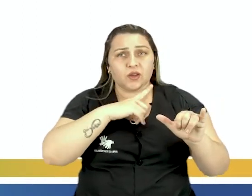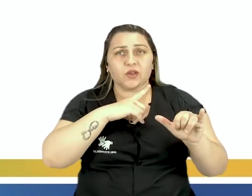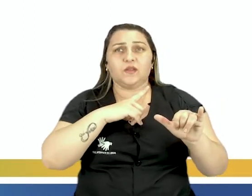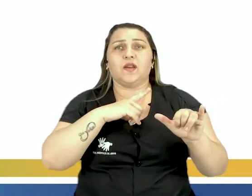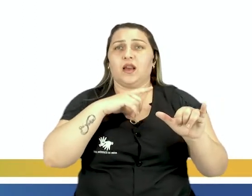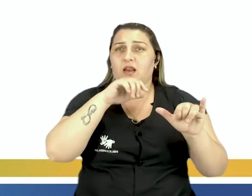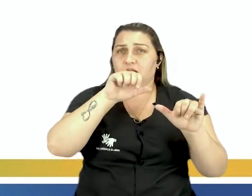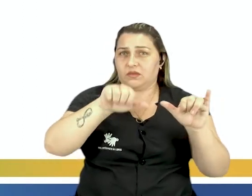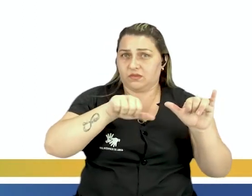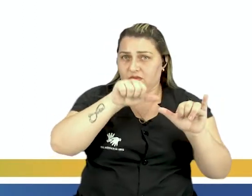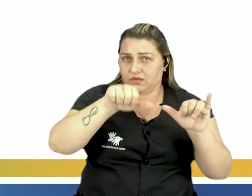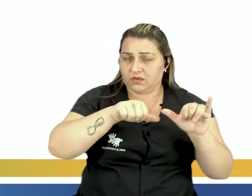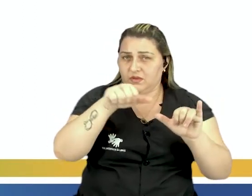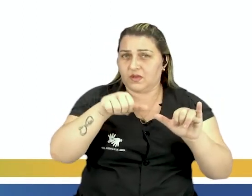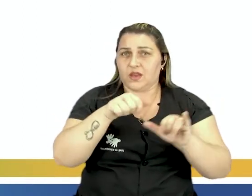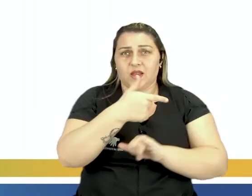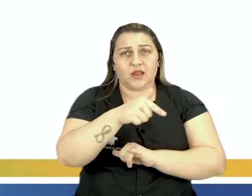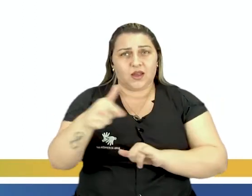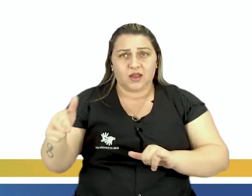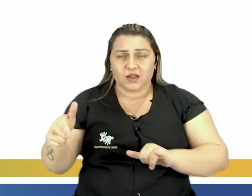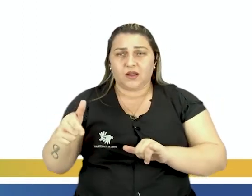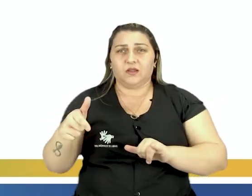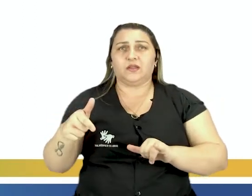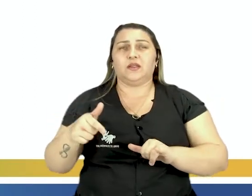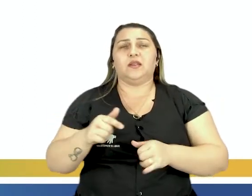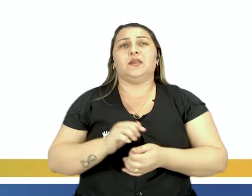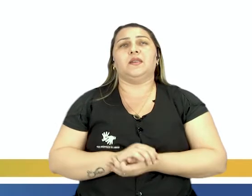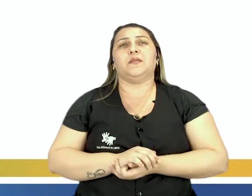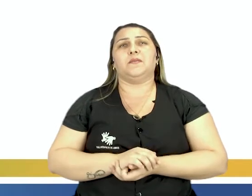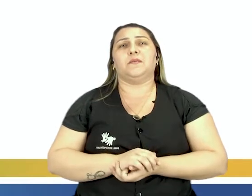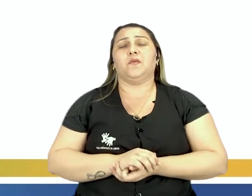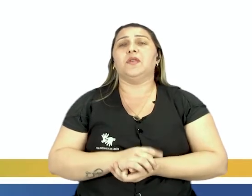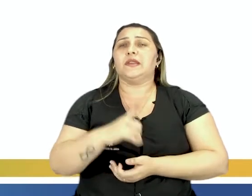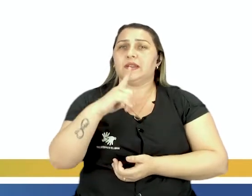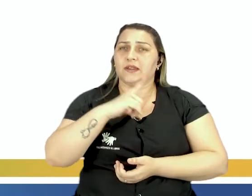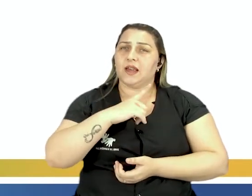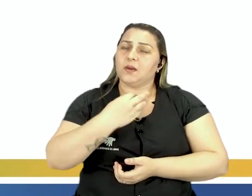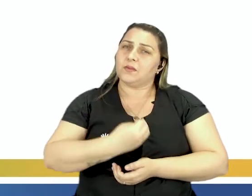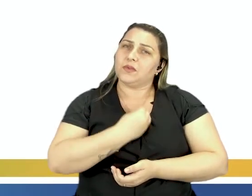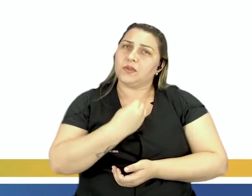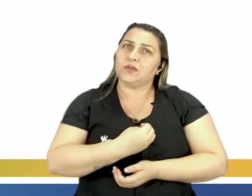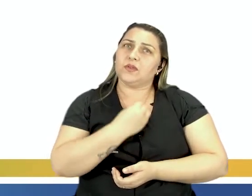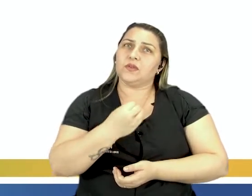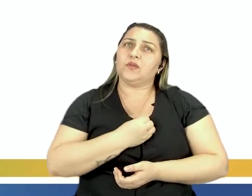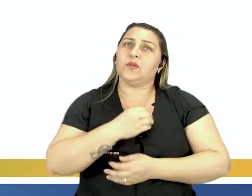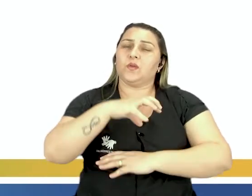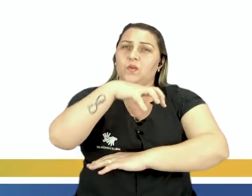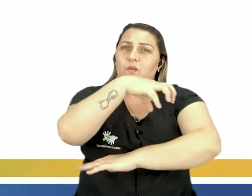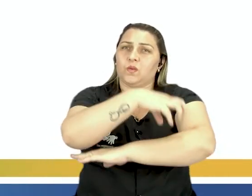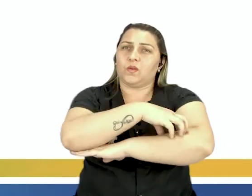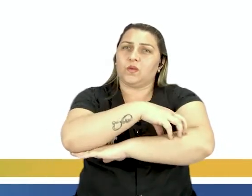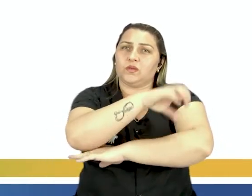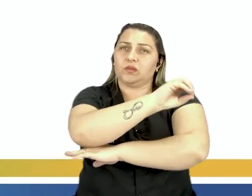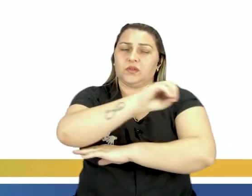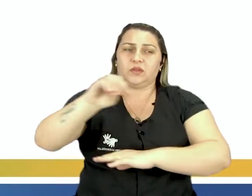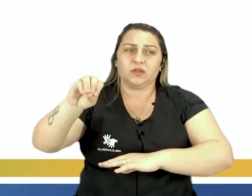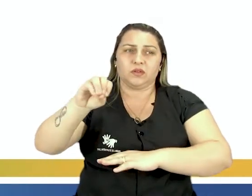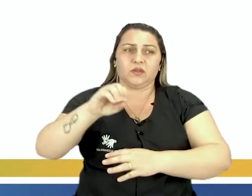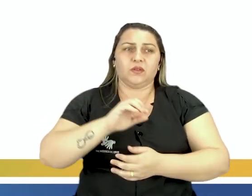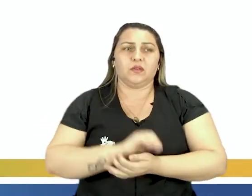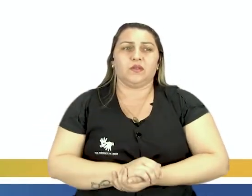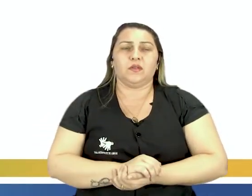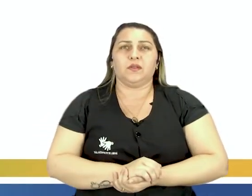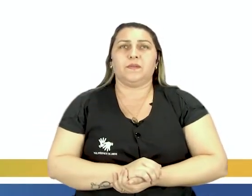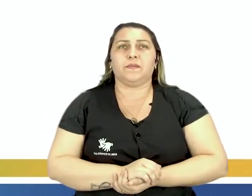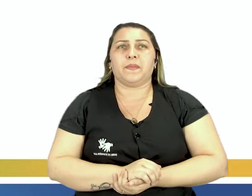química, onde diz que não ocorre uma reação química, você vai ter a presença dos óxidos neutros. Agora